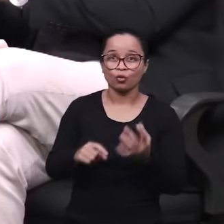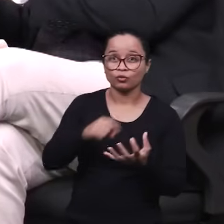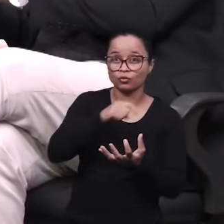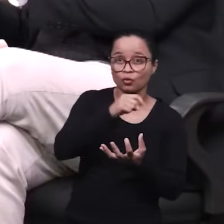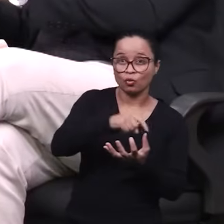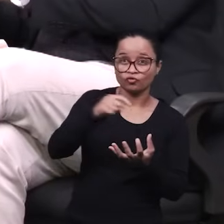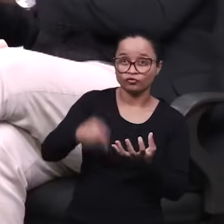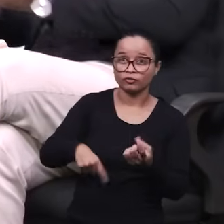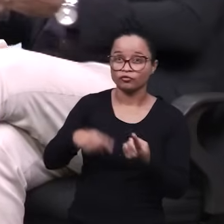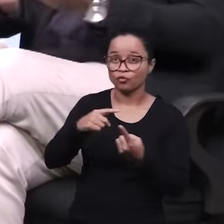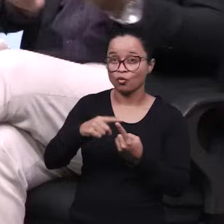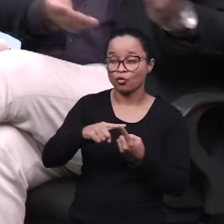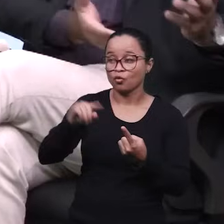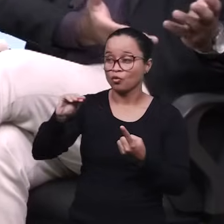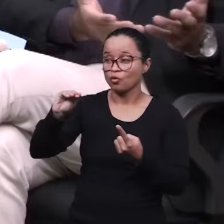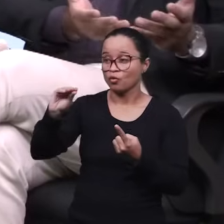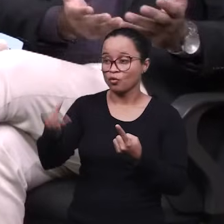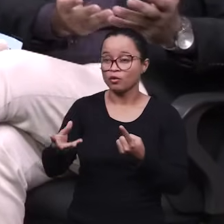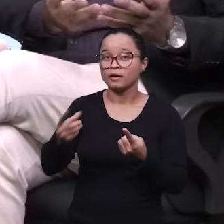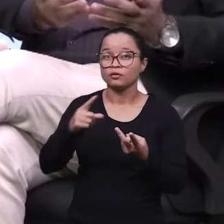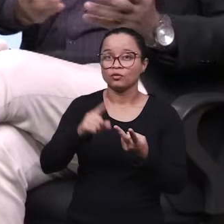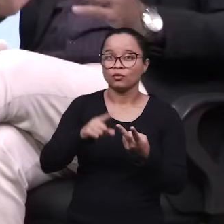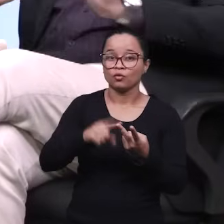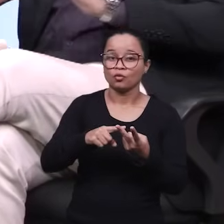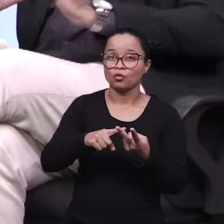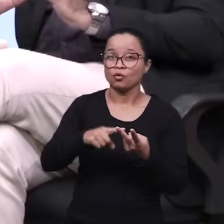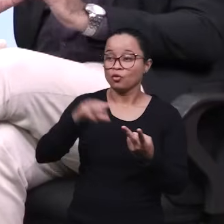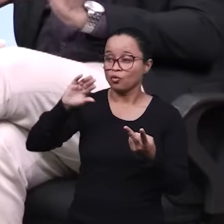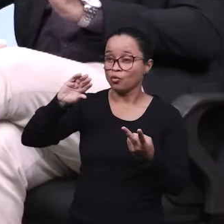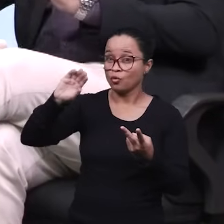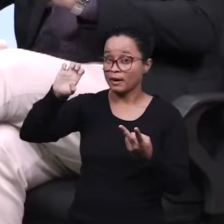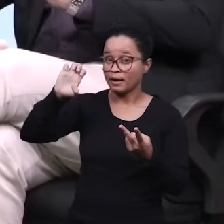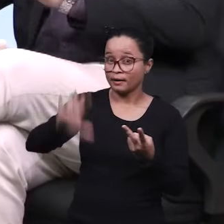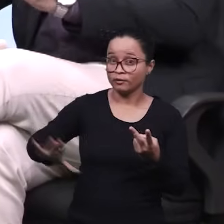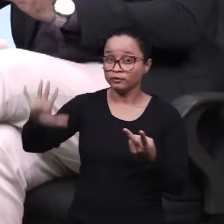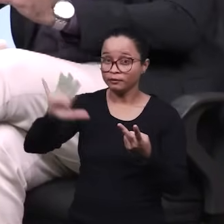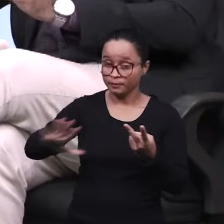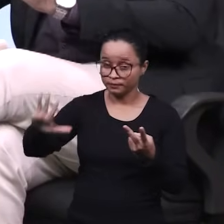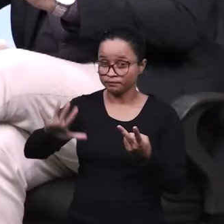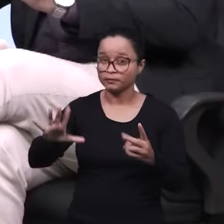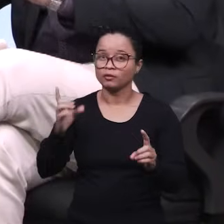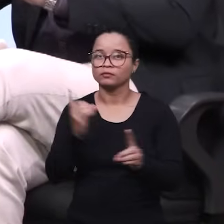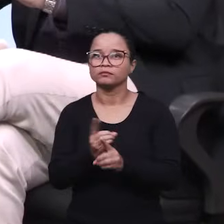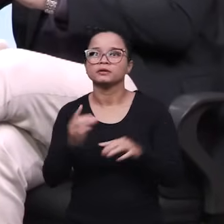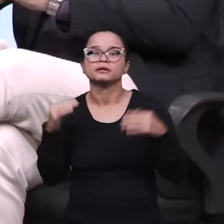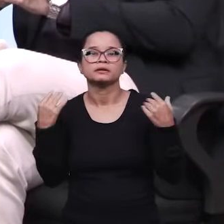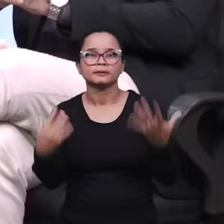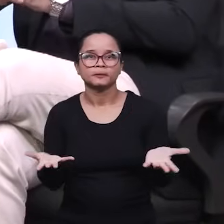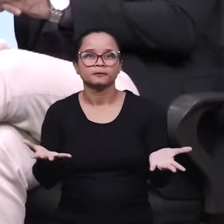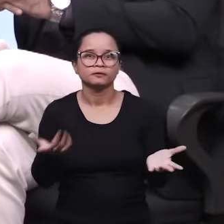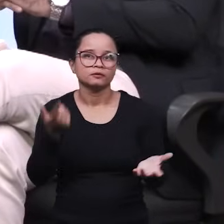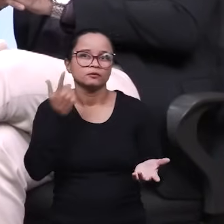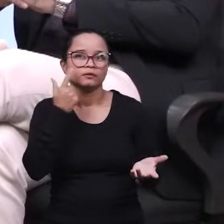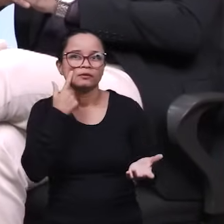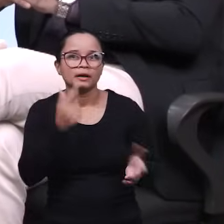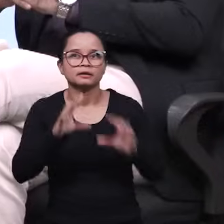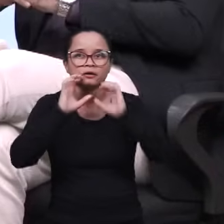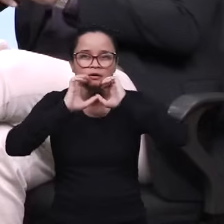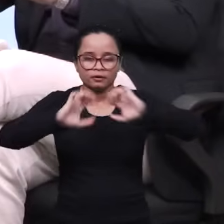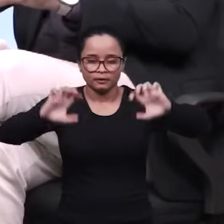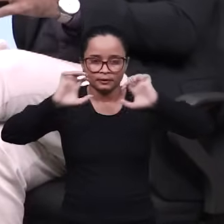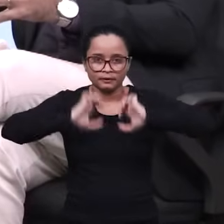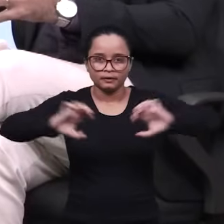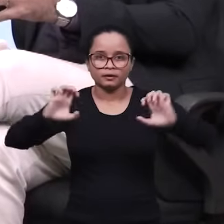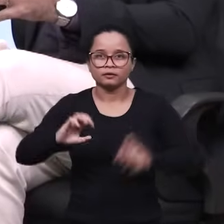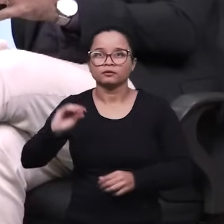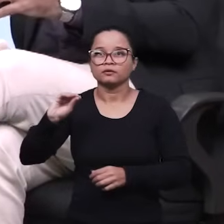continente asiático e o continente europeu. Então, até então, havia sido evangelizado o